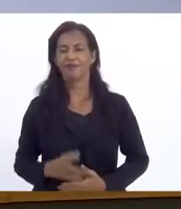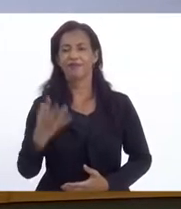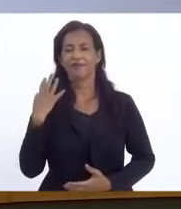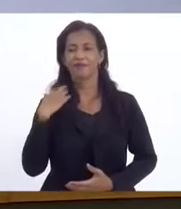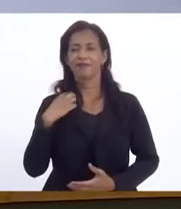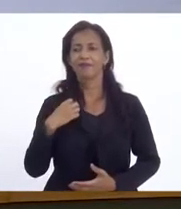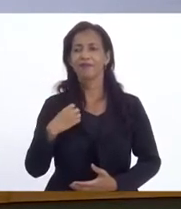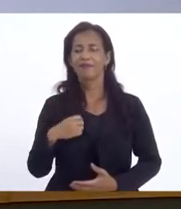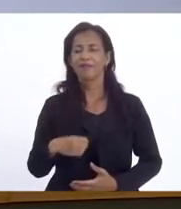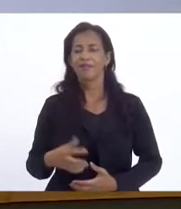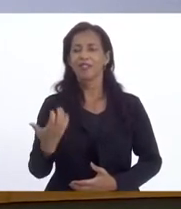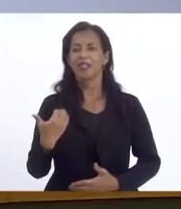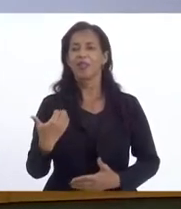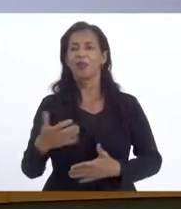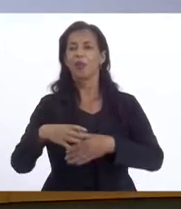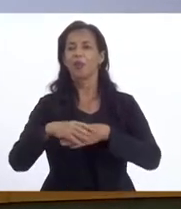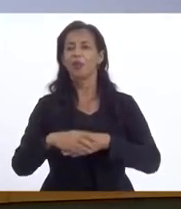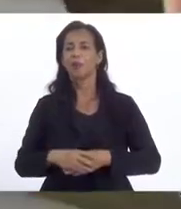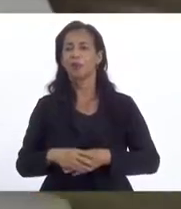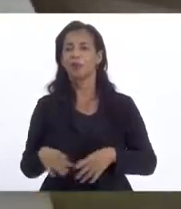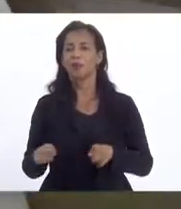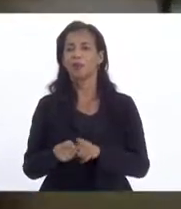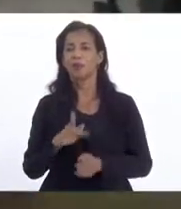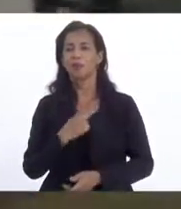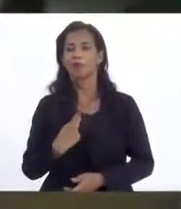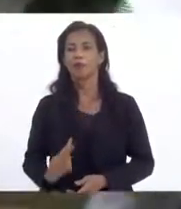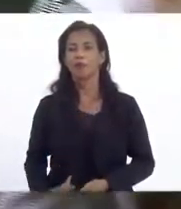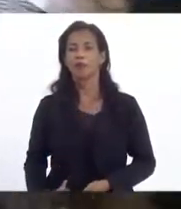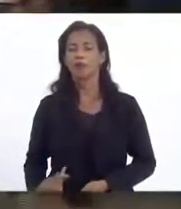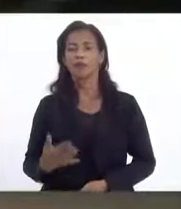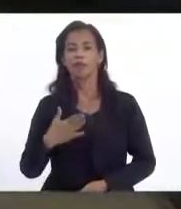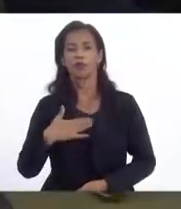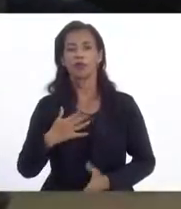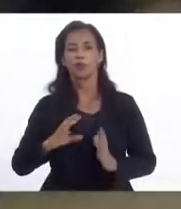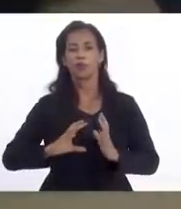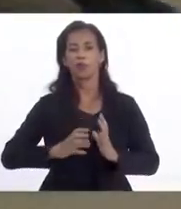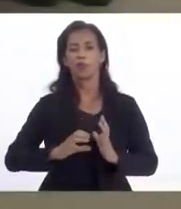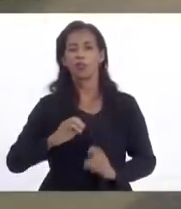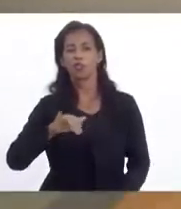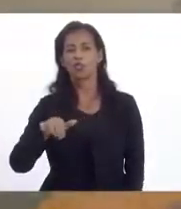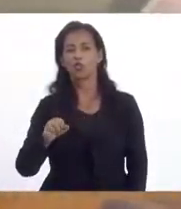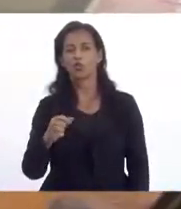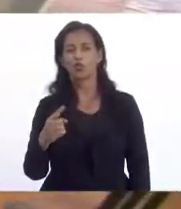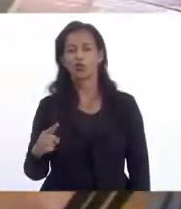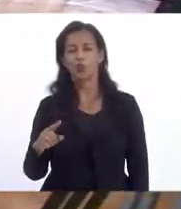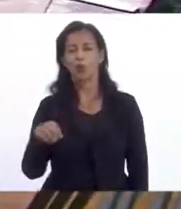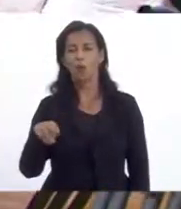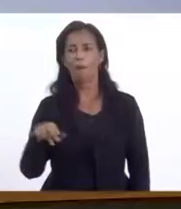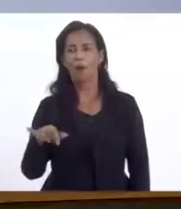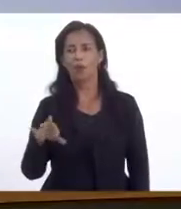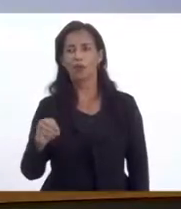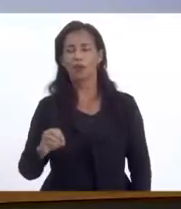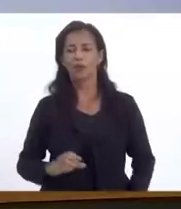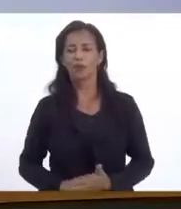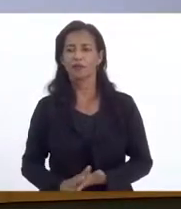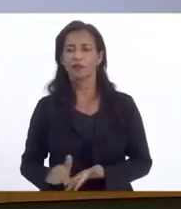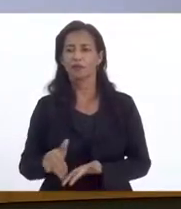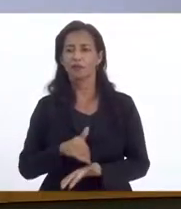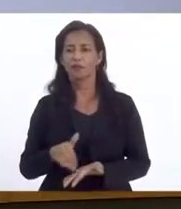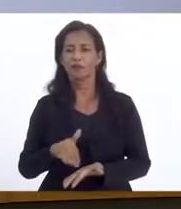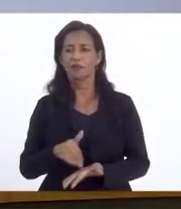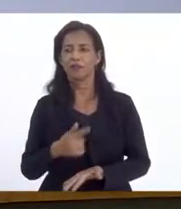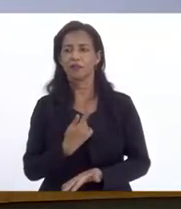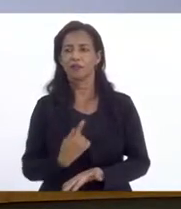Quero saudar aqui um presidente do meu partido que está presente, João Maurício, secretário